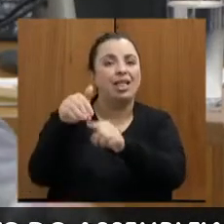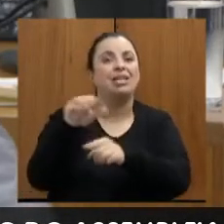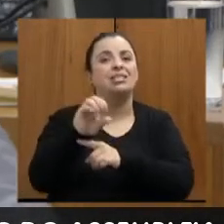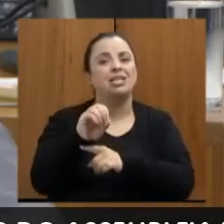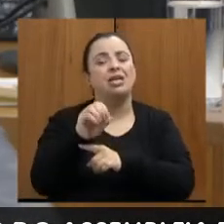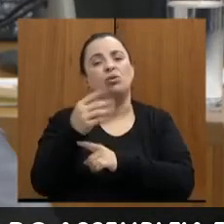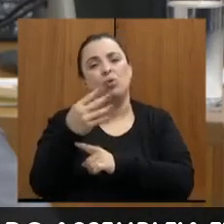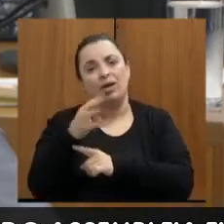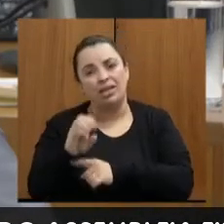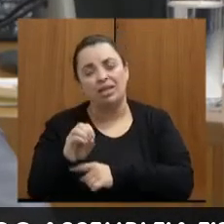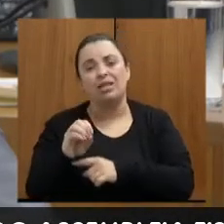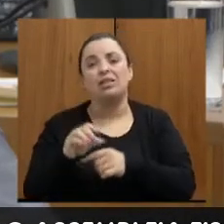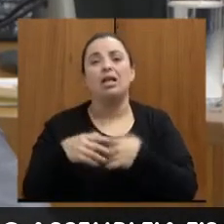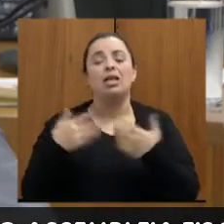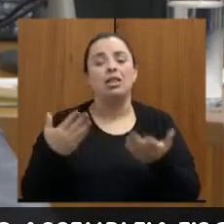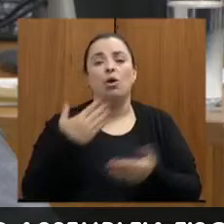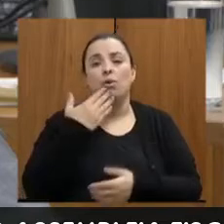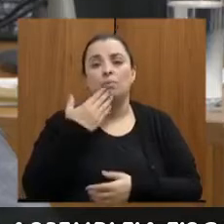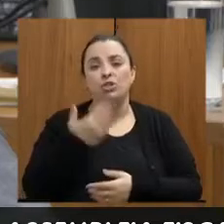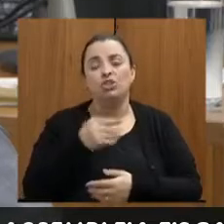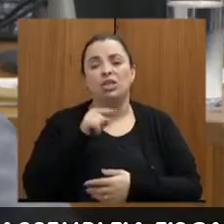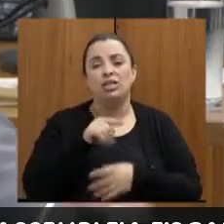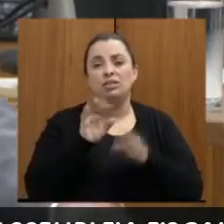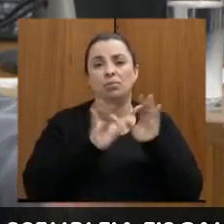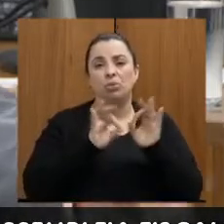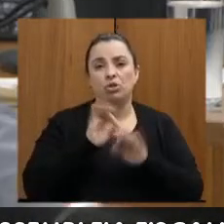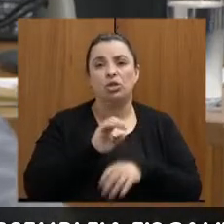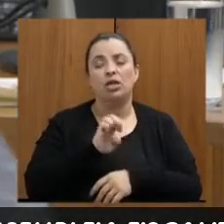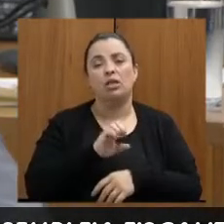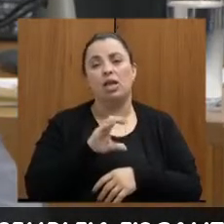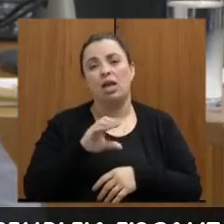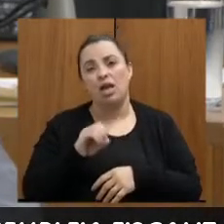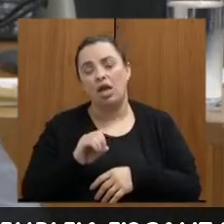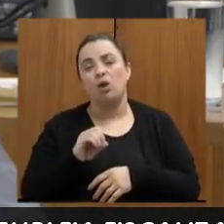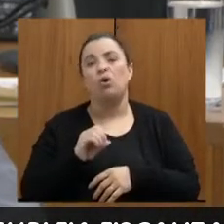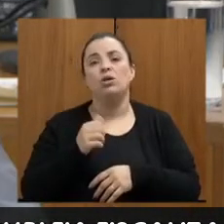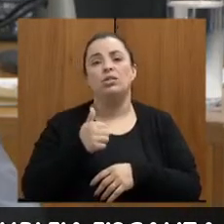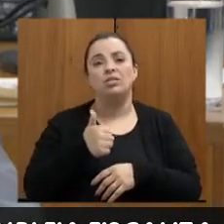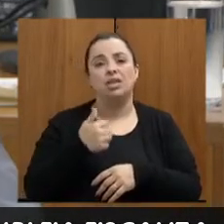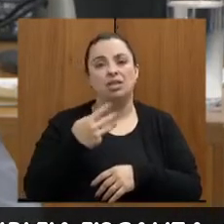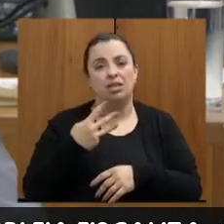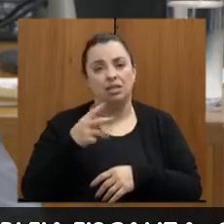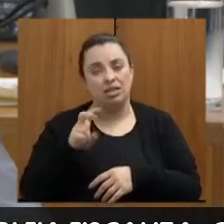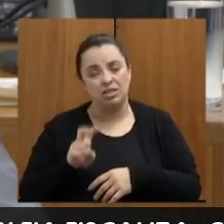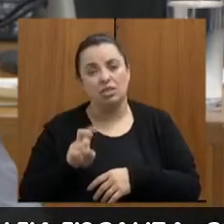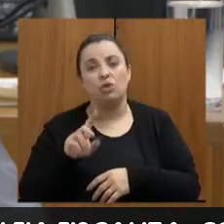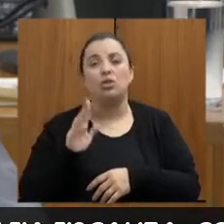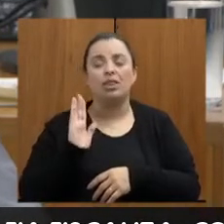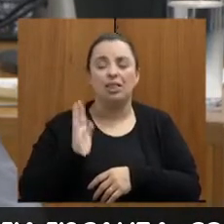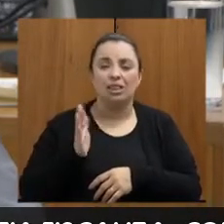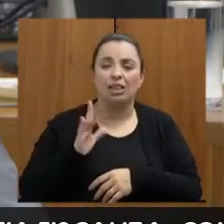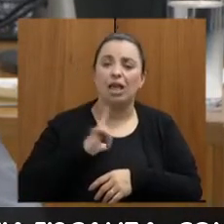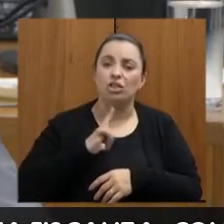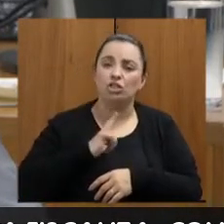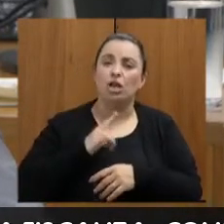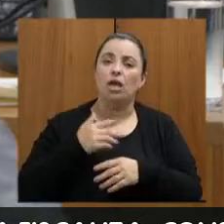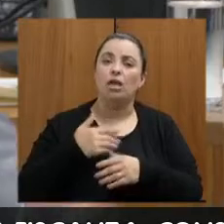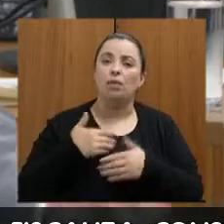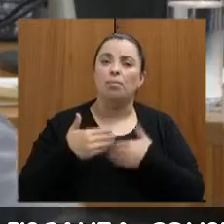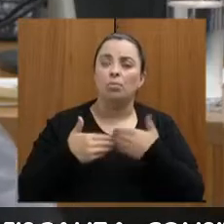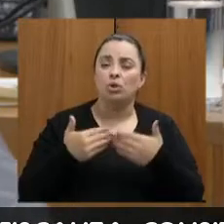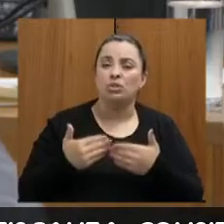né que tá ganhou a licitação e tá fazendo nessa obra